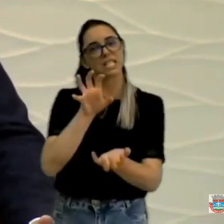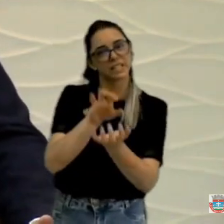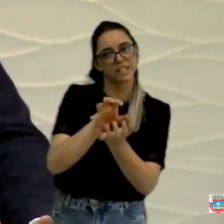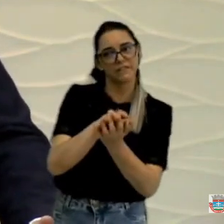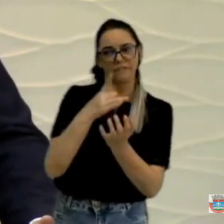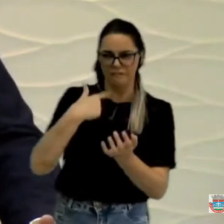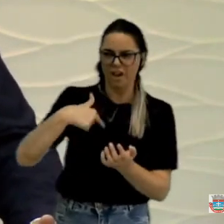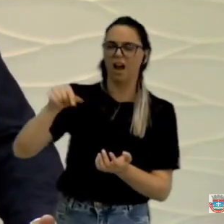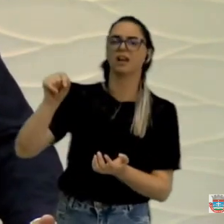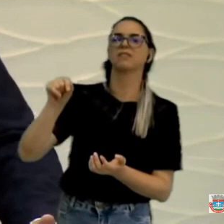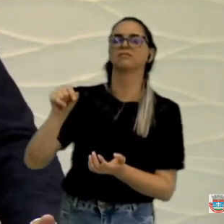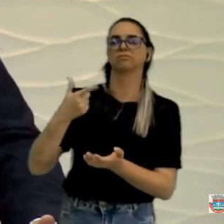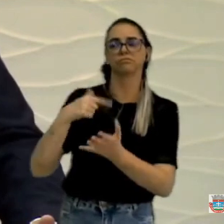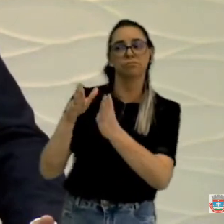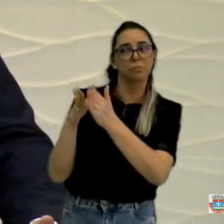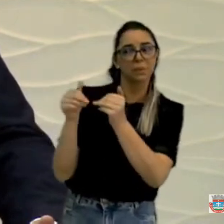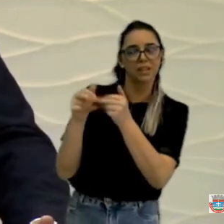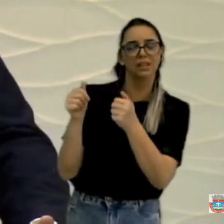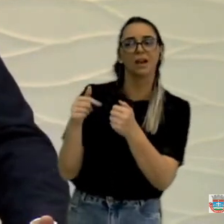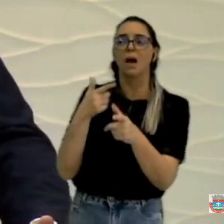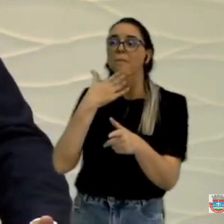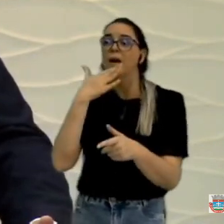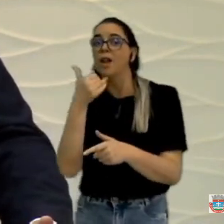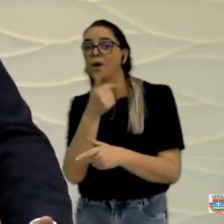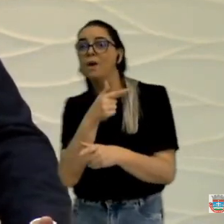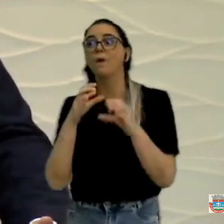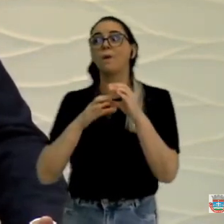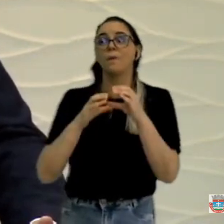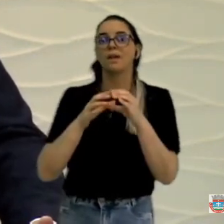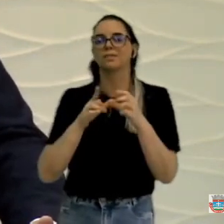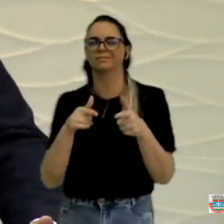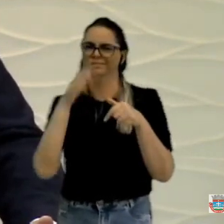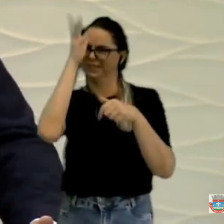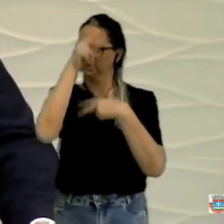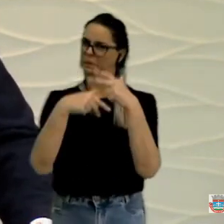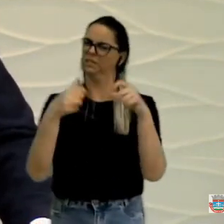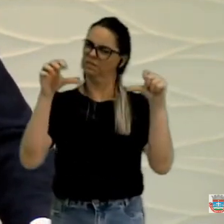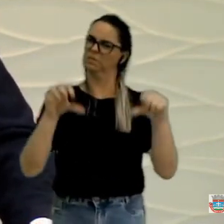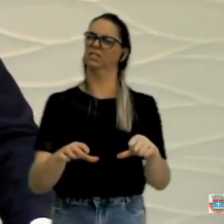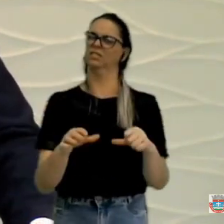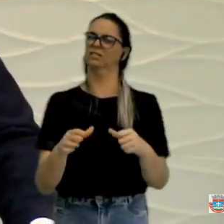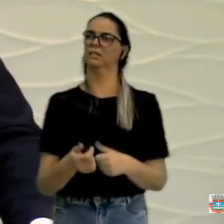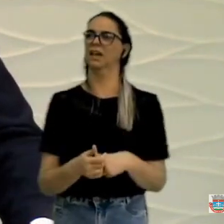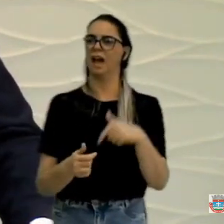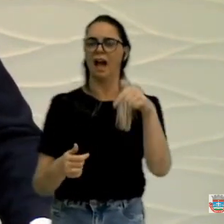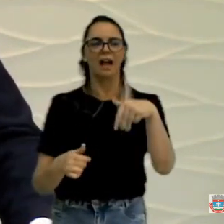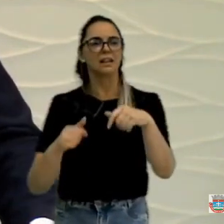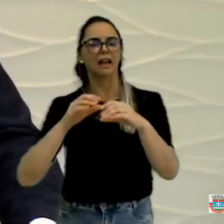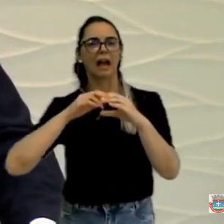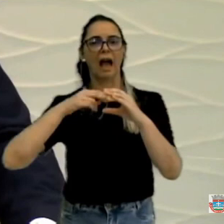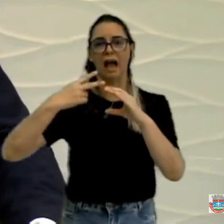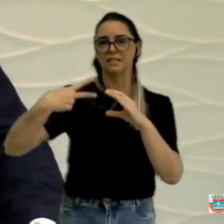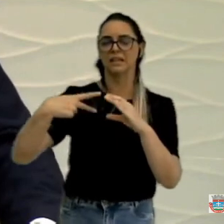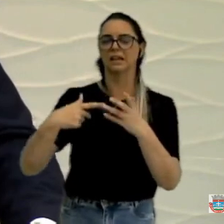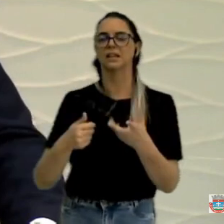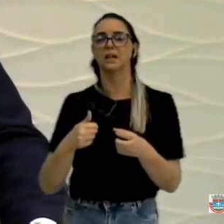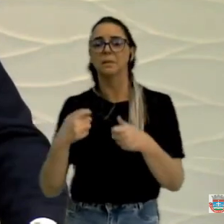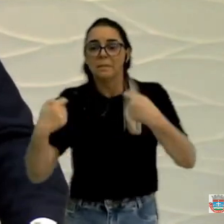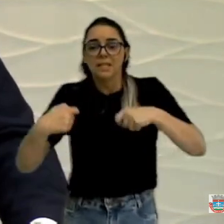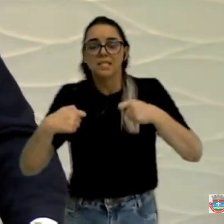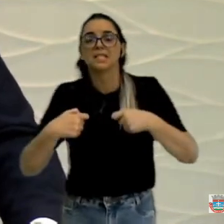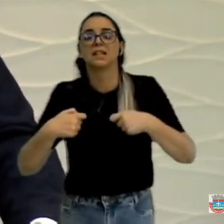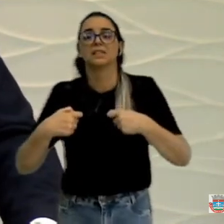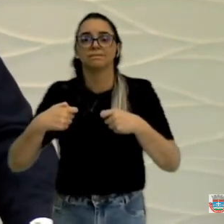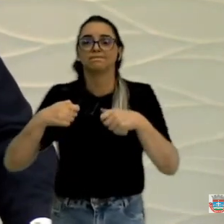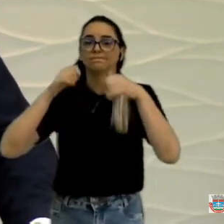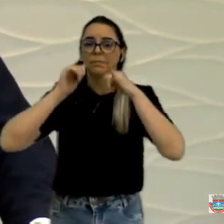Compesa, pior fica o abastecimento em nossa cidade. Então a gente precisa de fato aqui na casa levantar essa voz em defesa da nossa população,